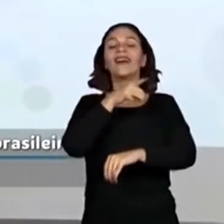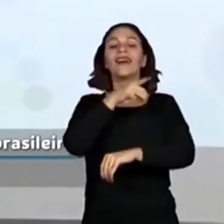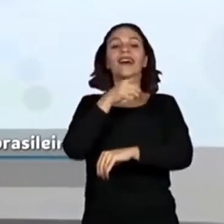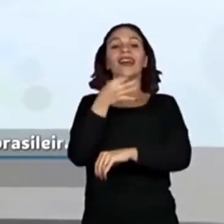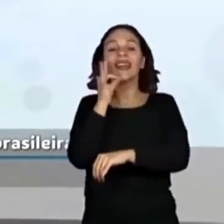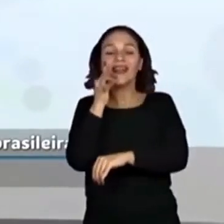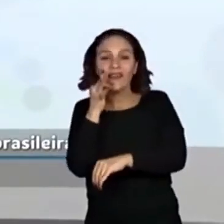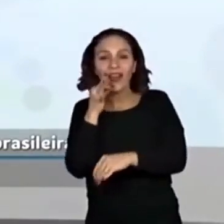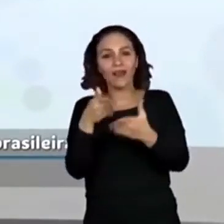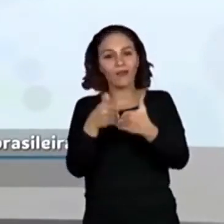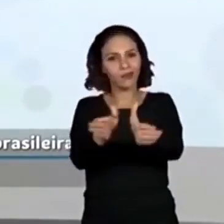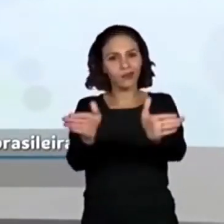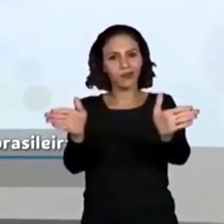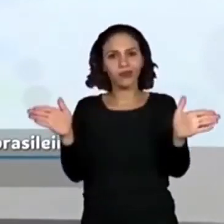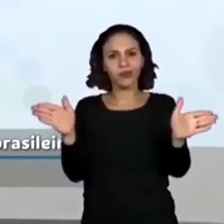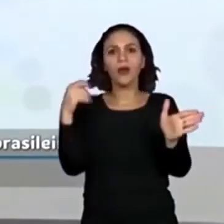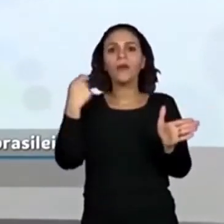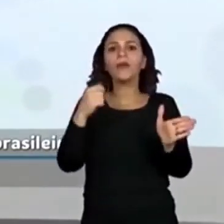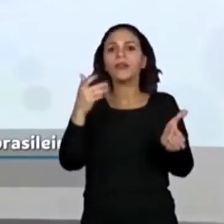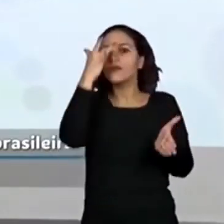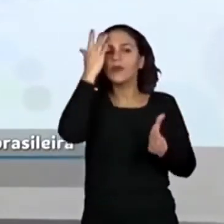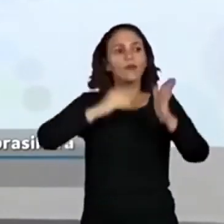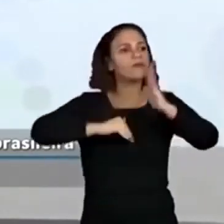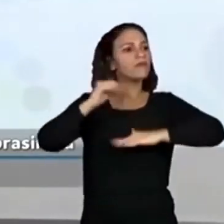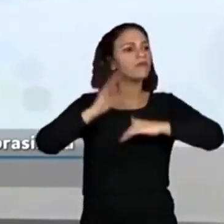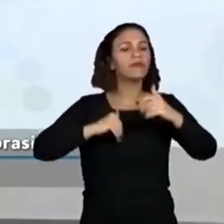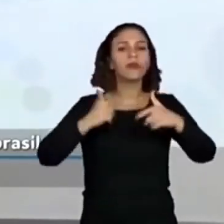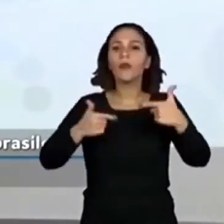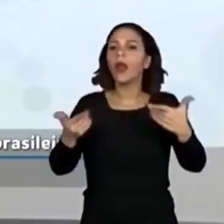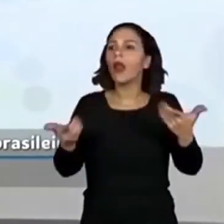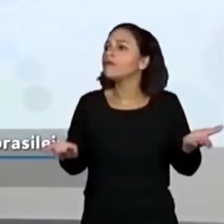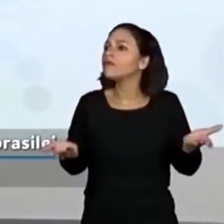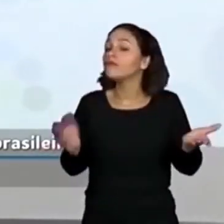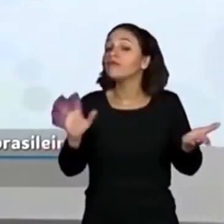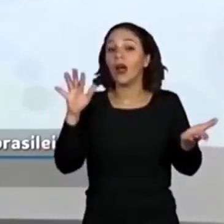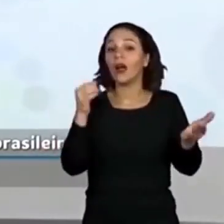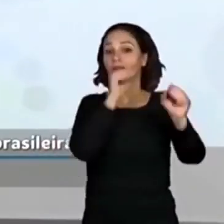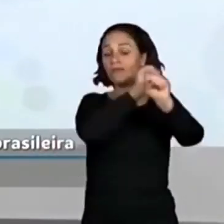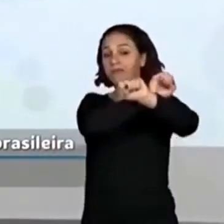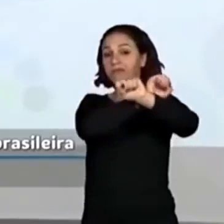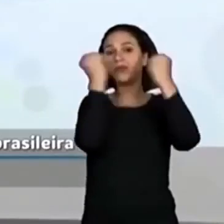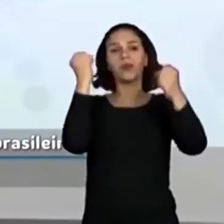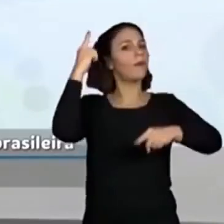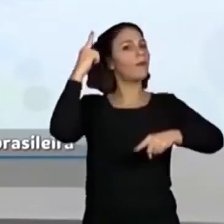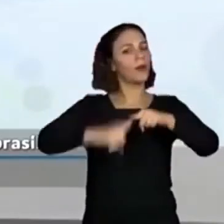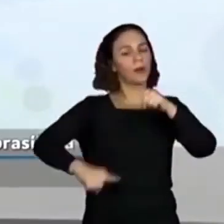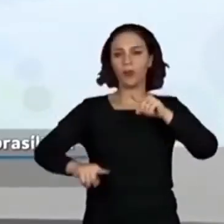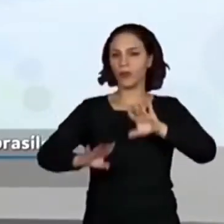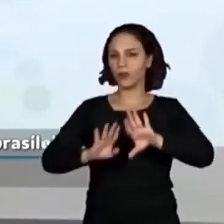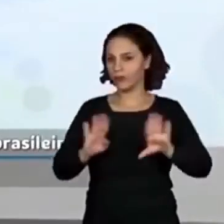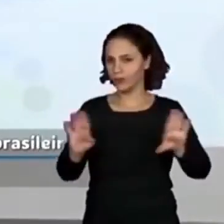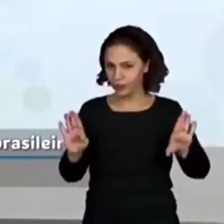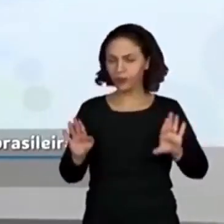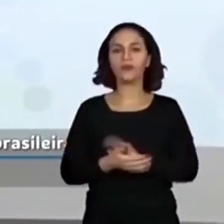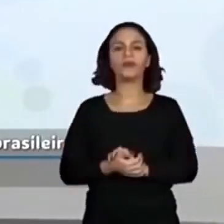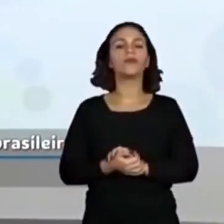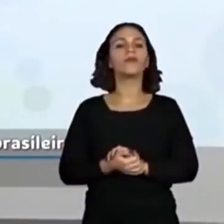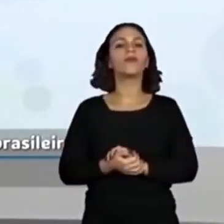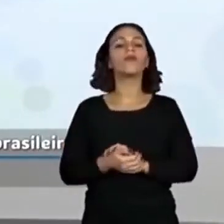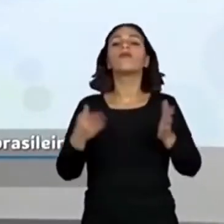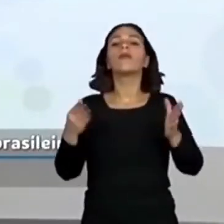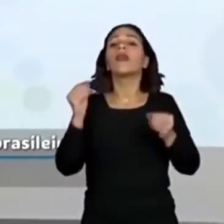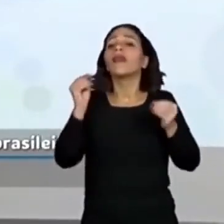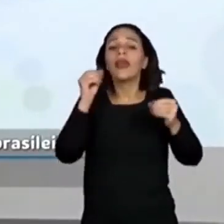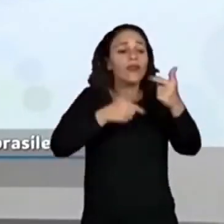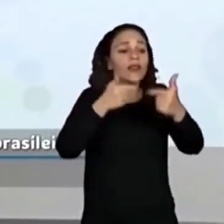houve necessidade de mais mão de obra. Então, o tráfico negreiro estava proibido e quem é que